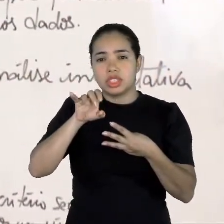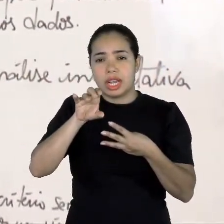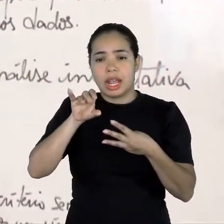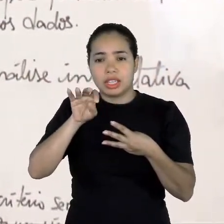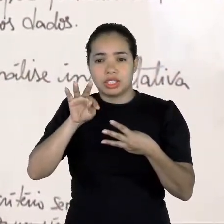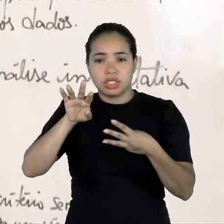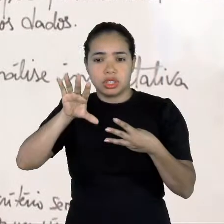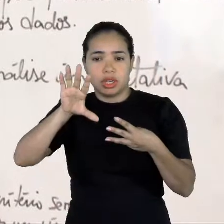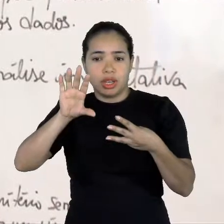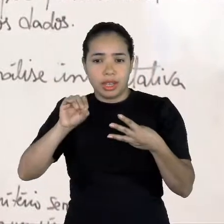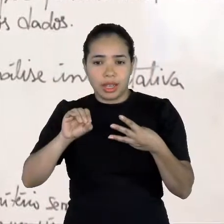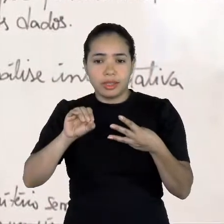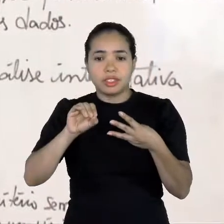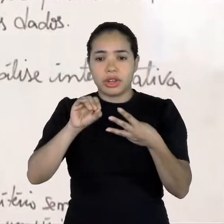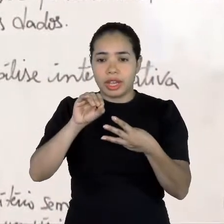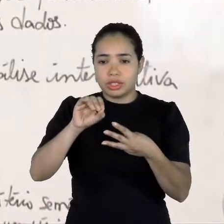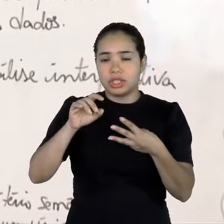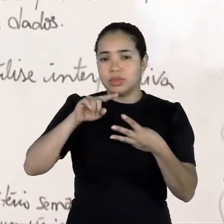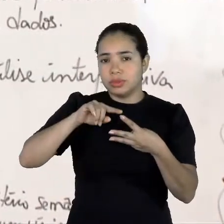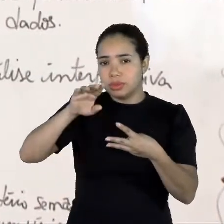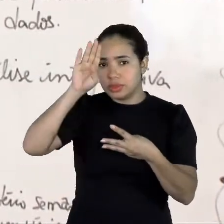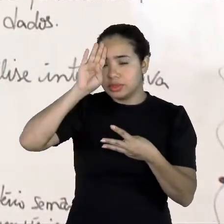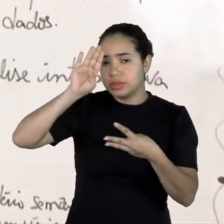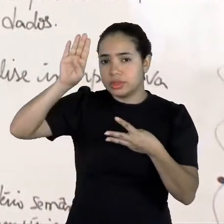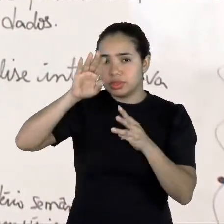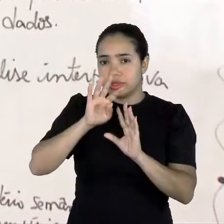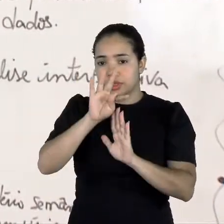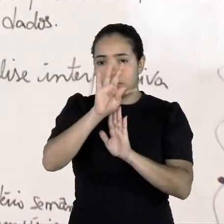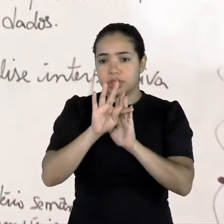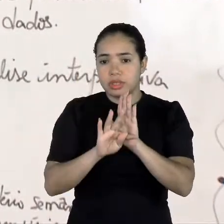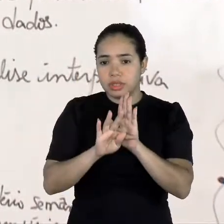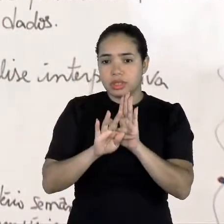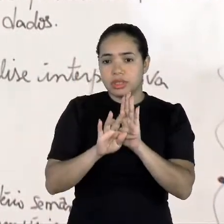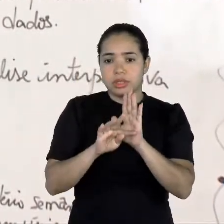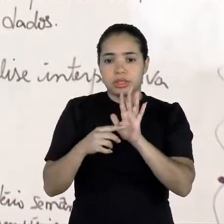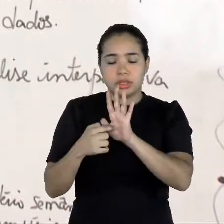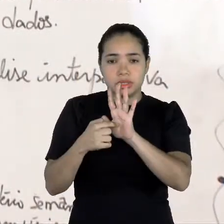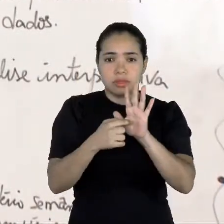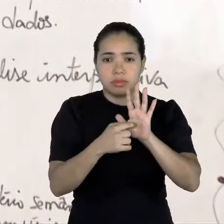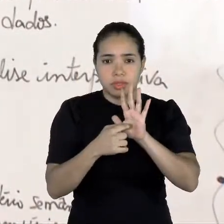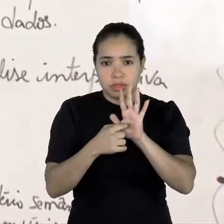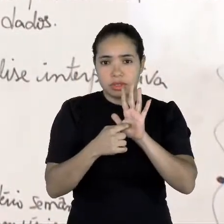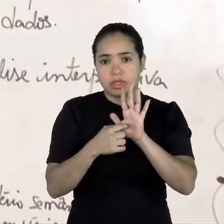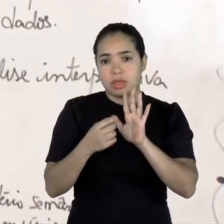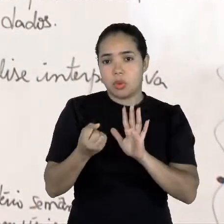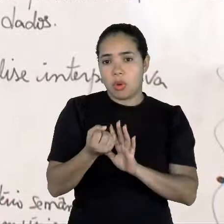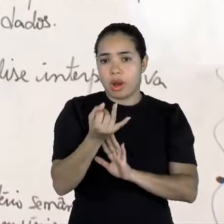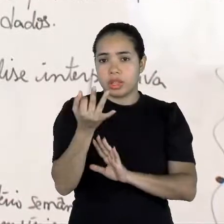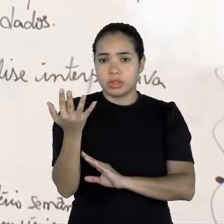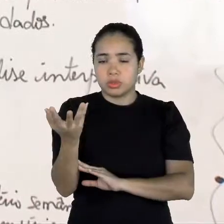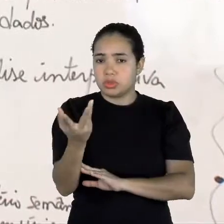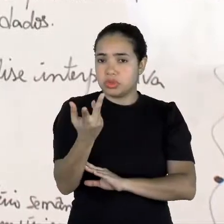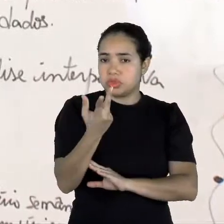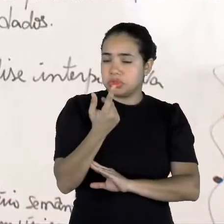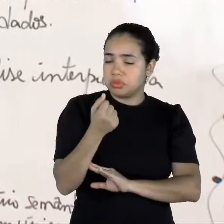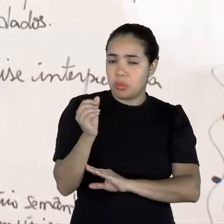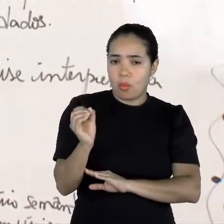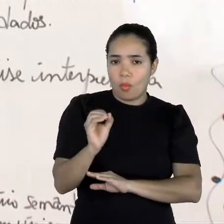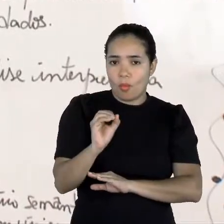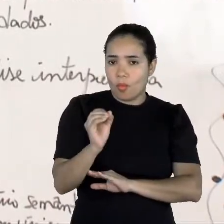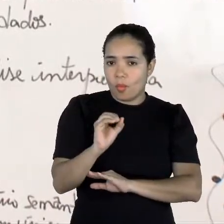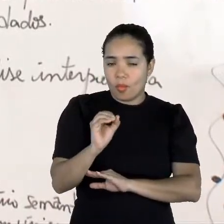pontos principais do texto, não apresentando dados nem qualitativos e nem